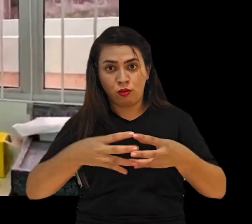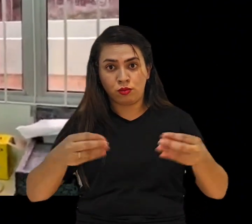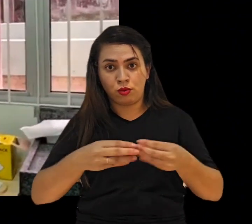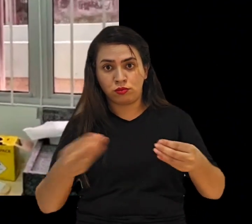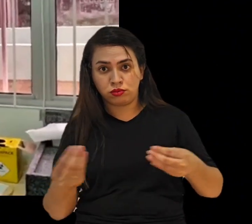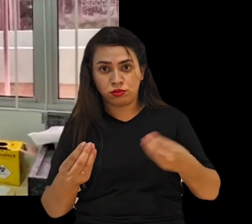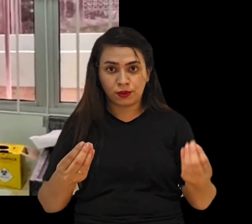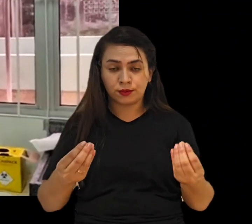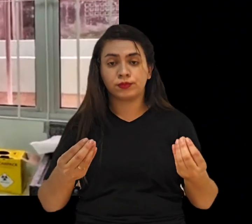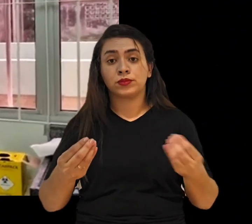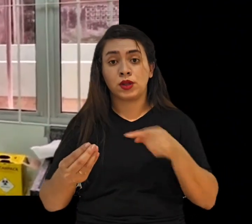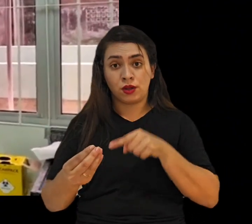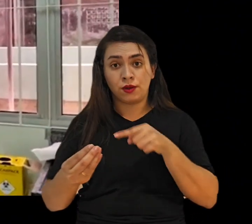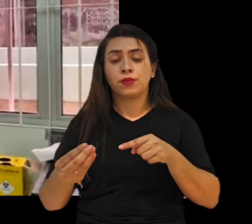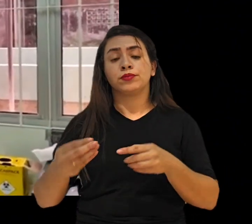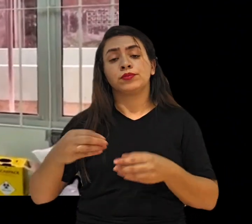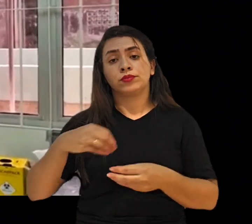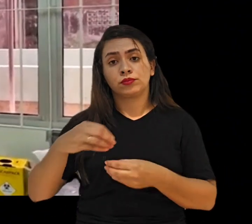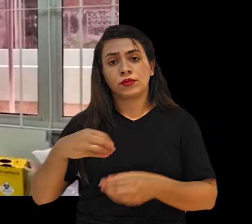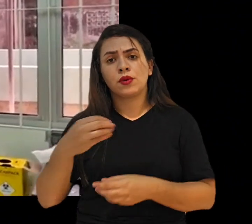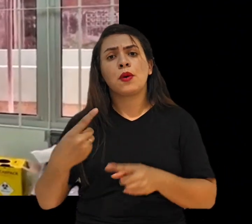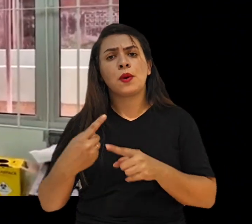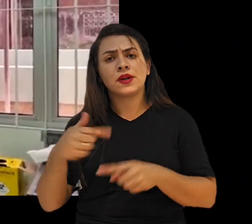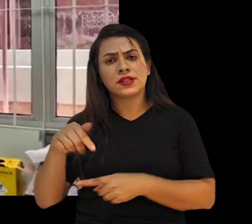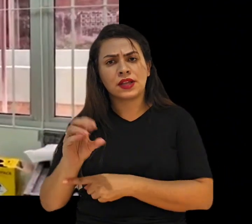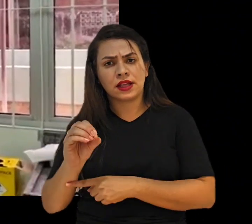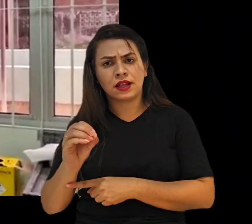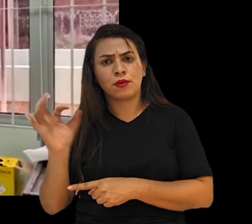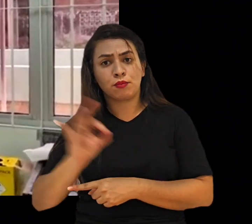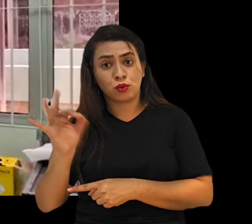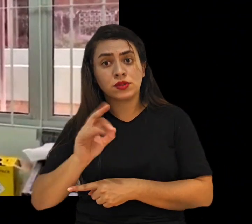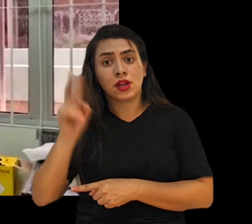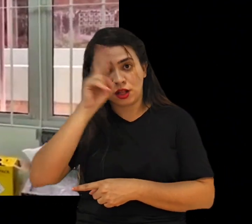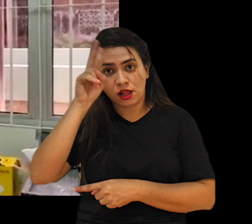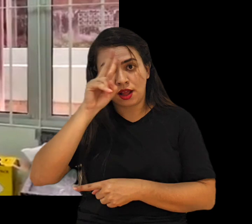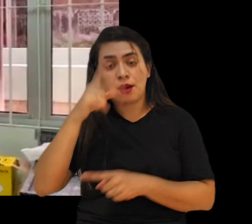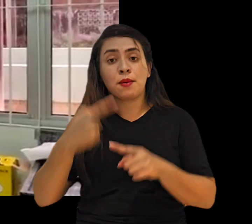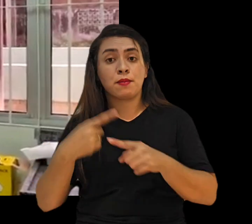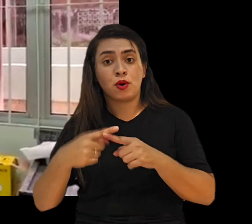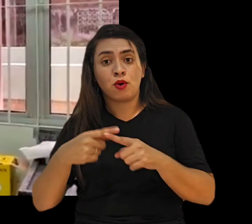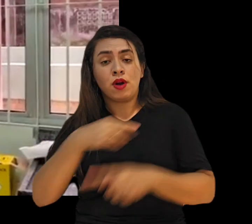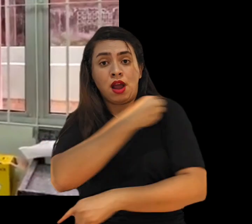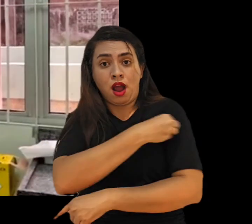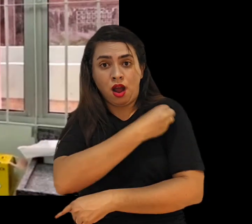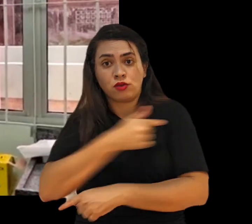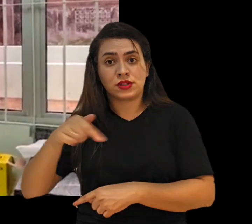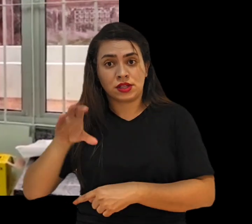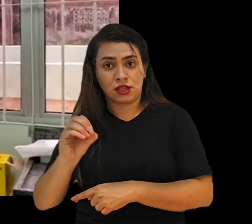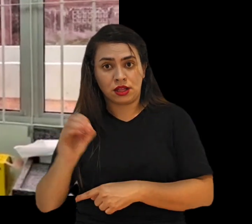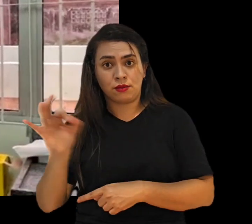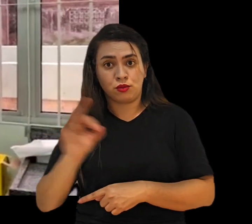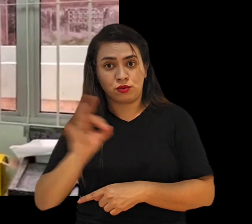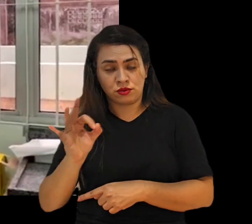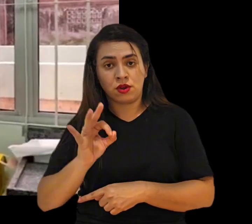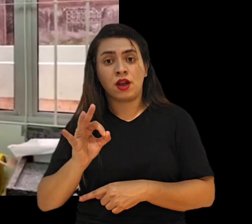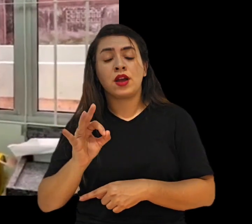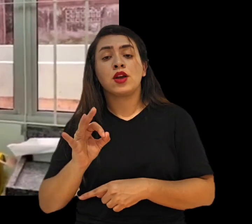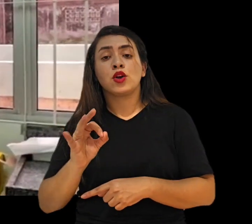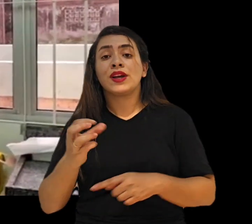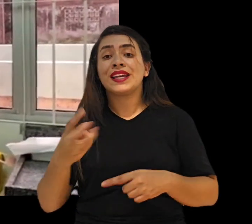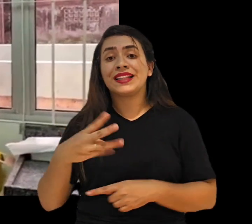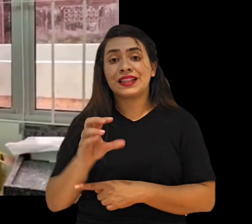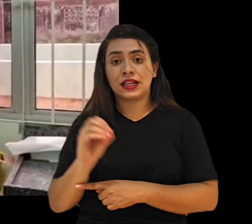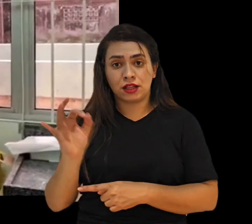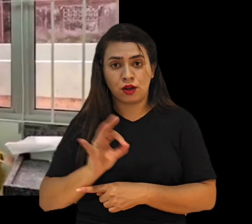tem mais álcool do que água. 70% de álcool, 30% de água. Então ele demora mais para